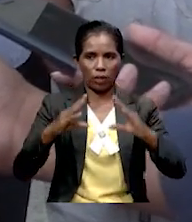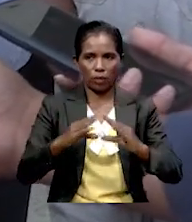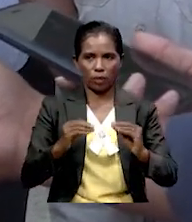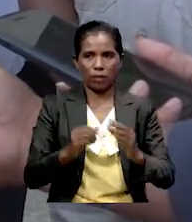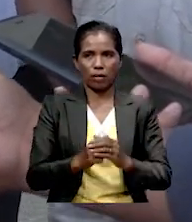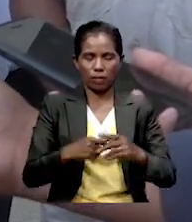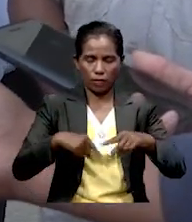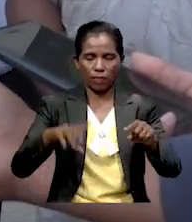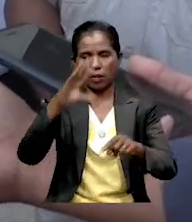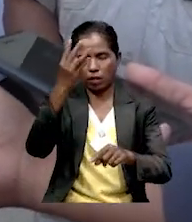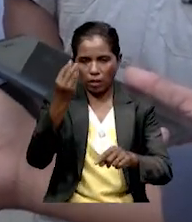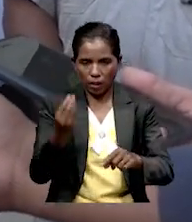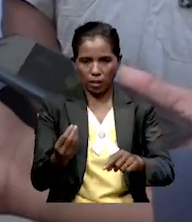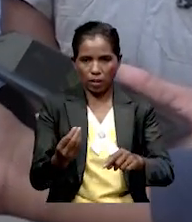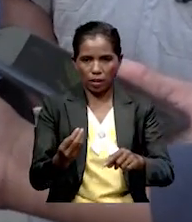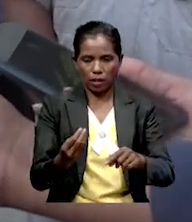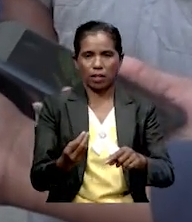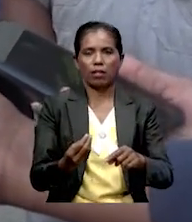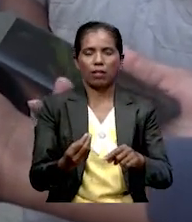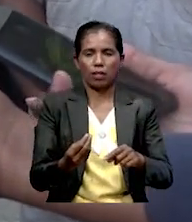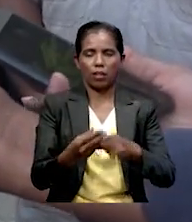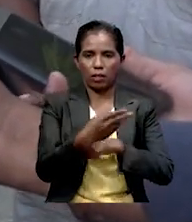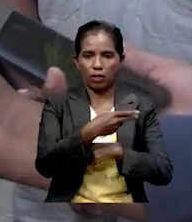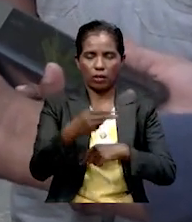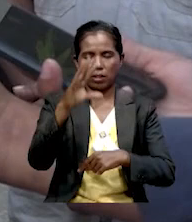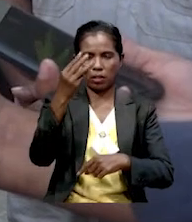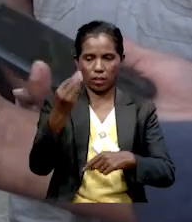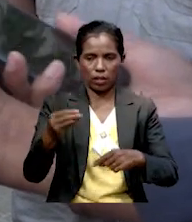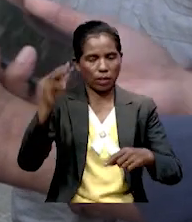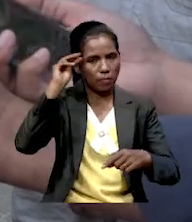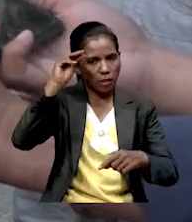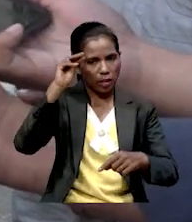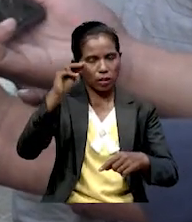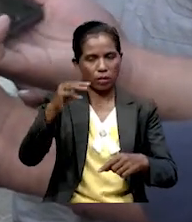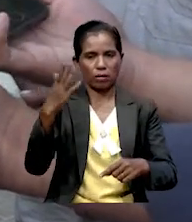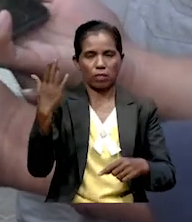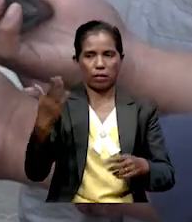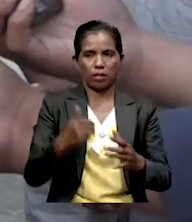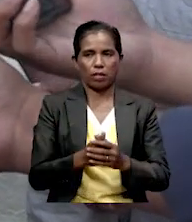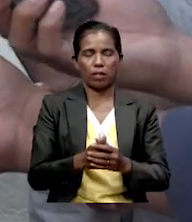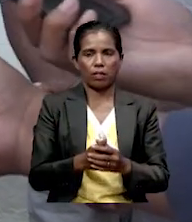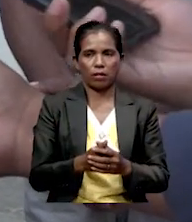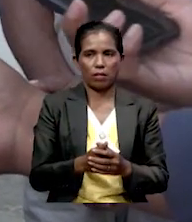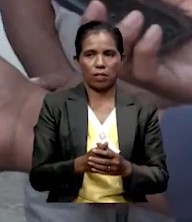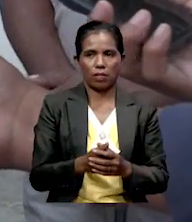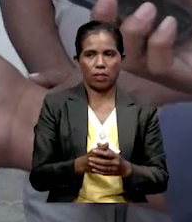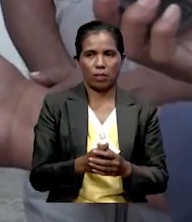Bafali Jacarta, até o senhor ministro Lujo, ministro